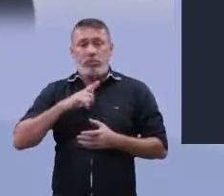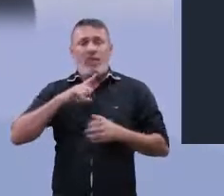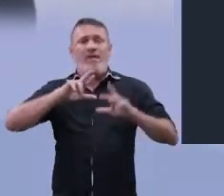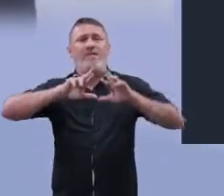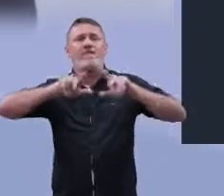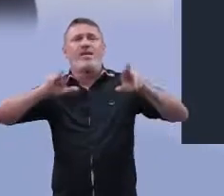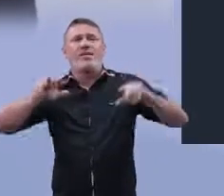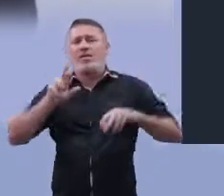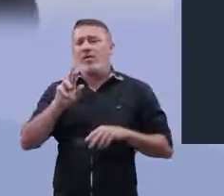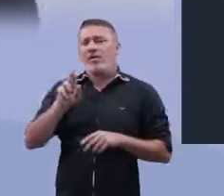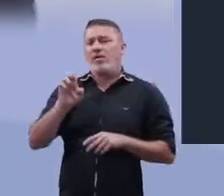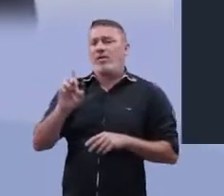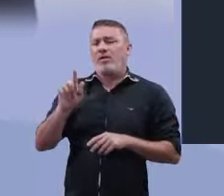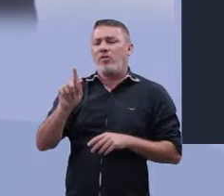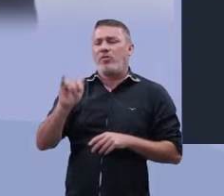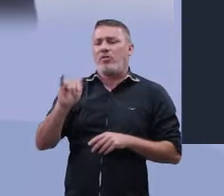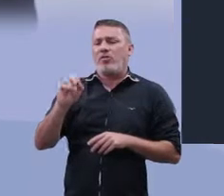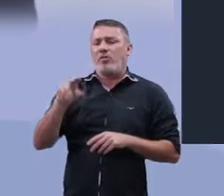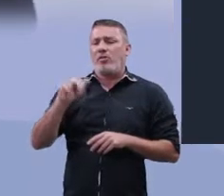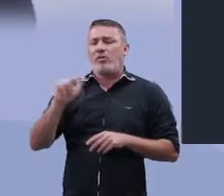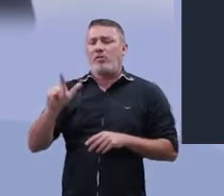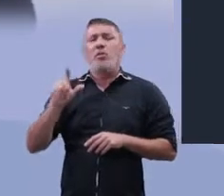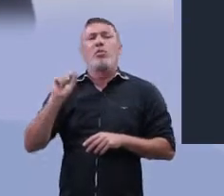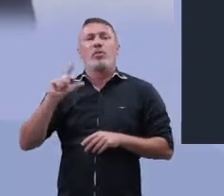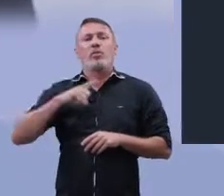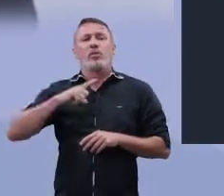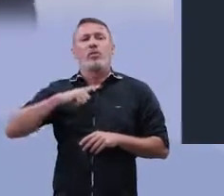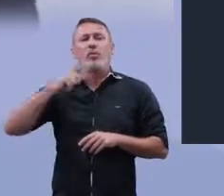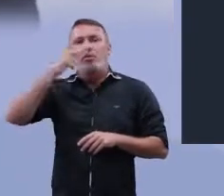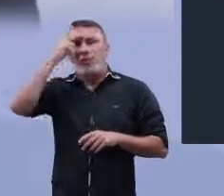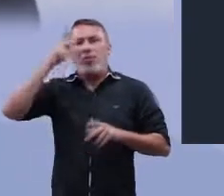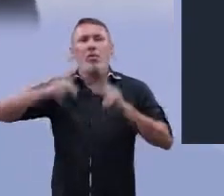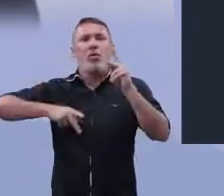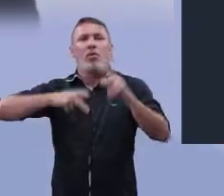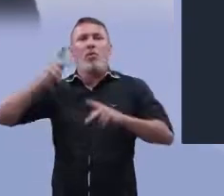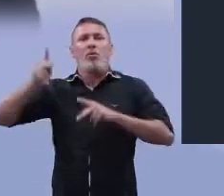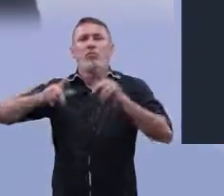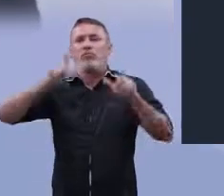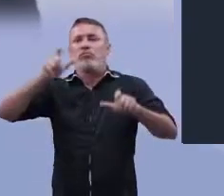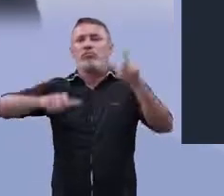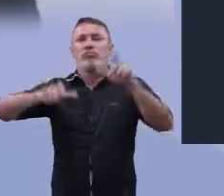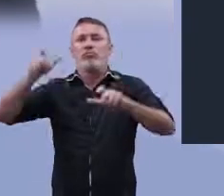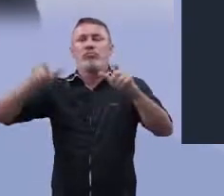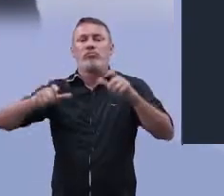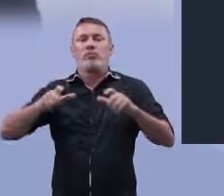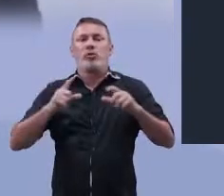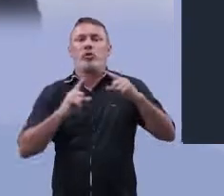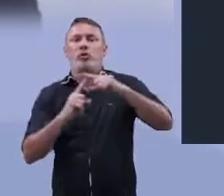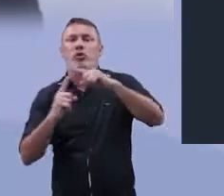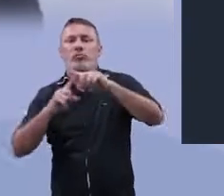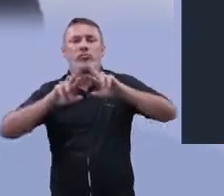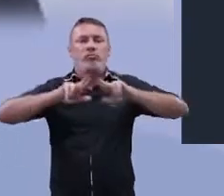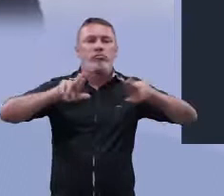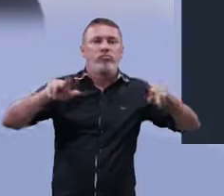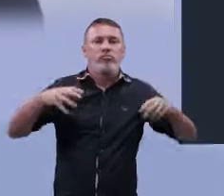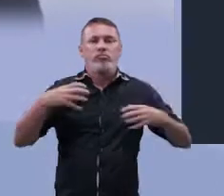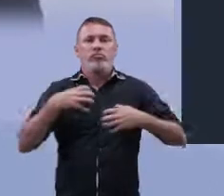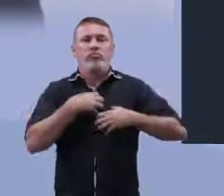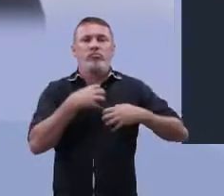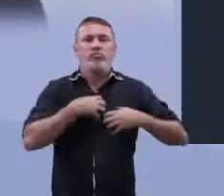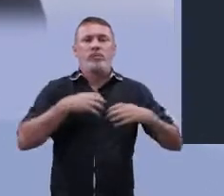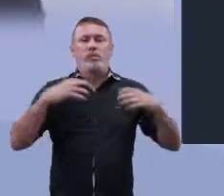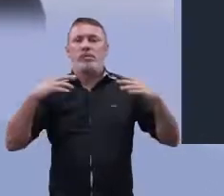Variação regional vai apresentar a diferença entre as falas dos habitantes de diferentes regiões do nosso país, diferentes estados,